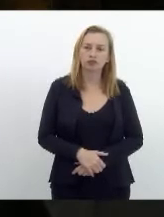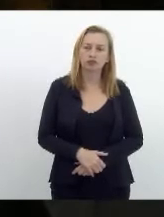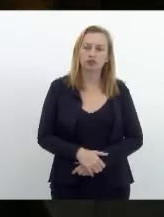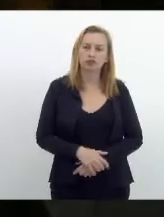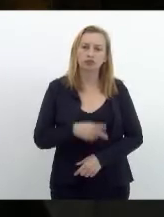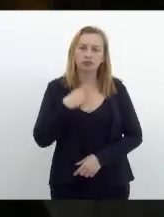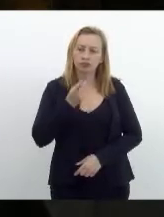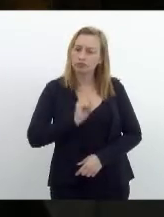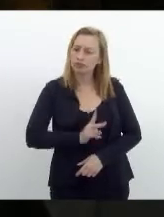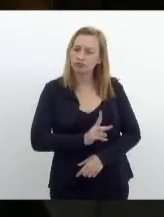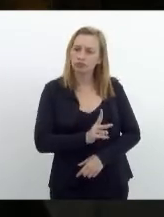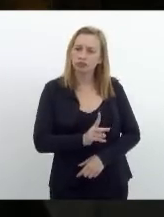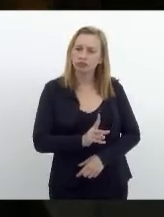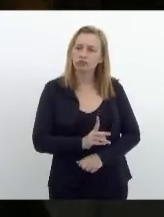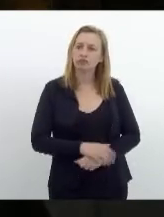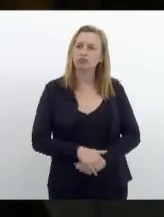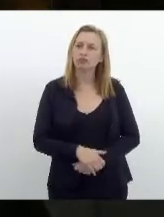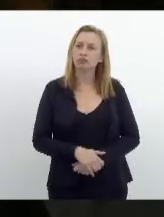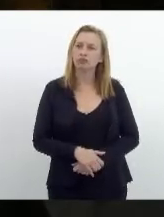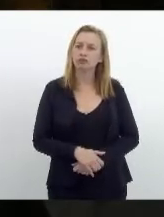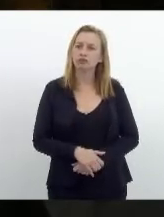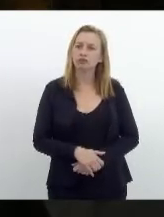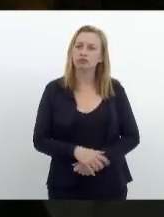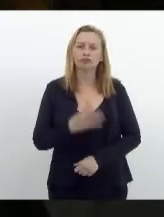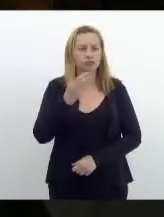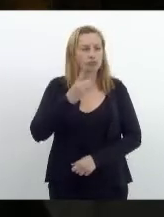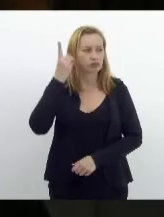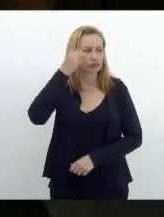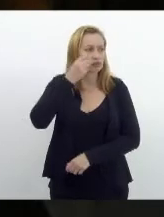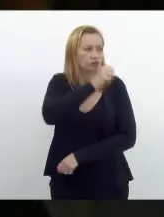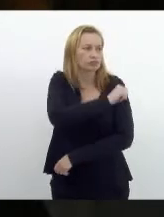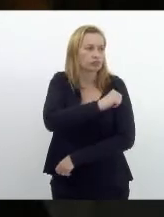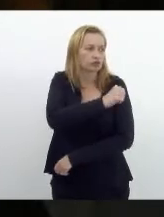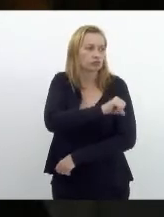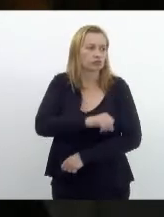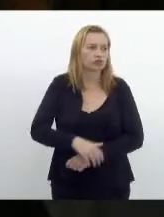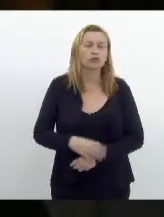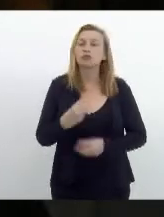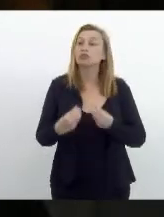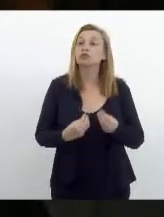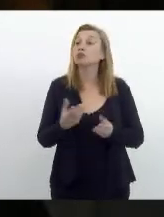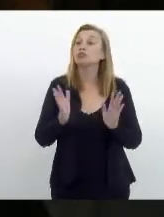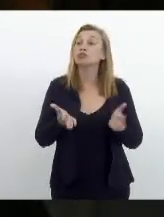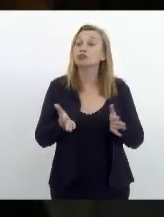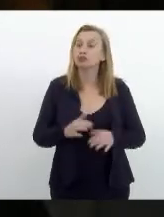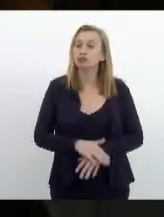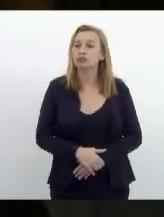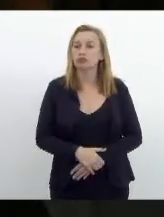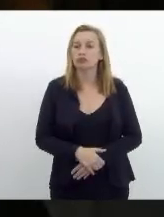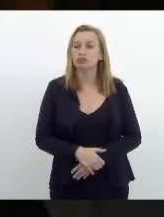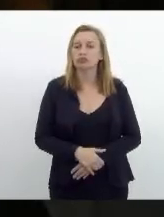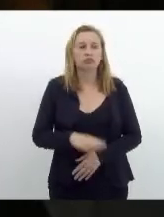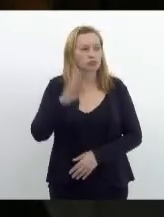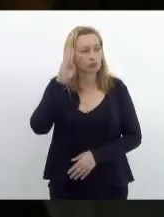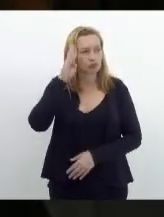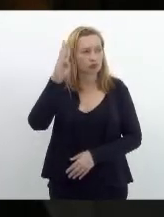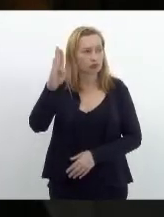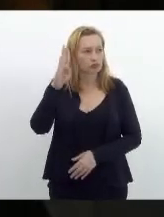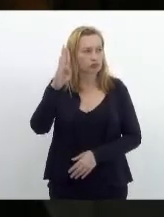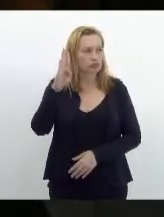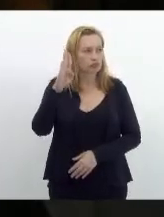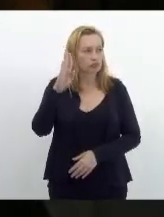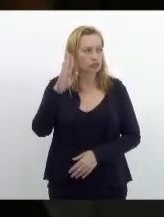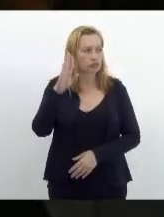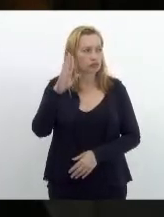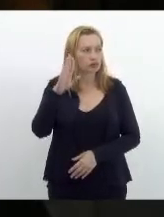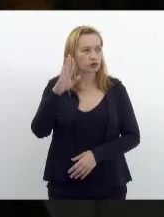afirmo sem hesitação, deputada enfermeira Rejane, como hoje uma das principais